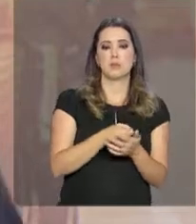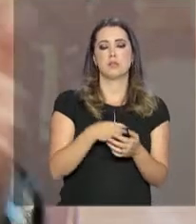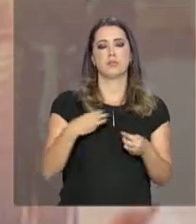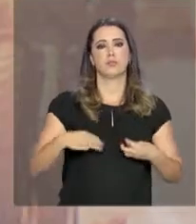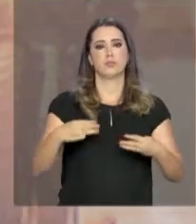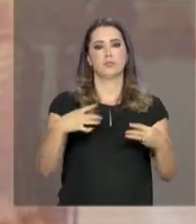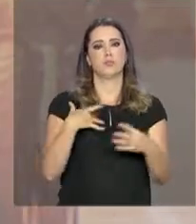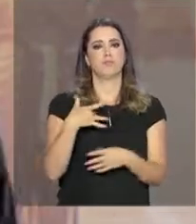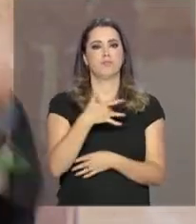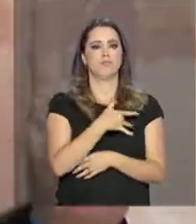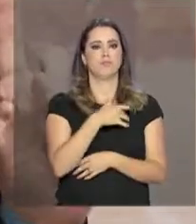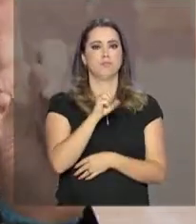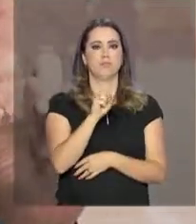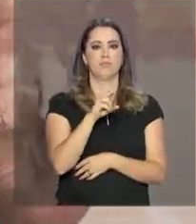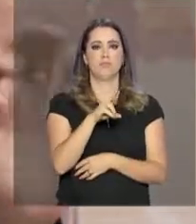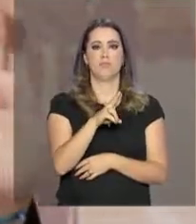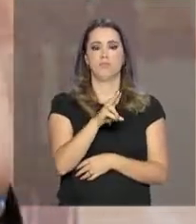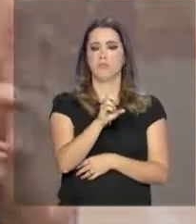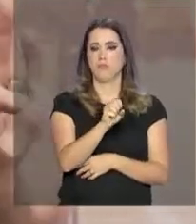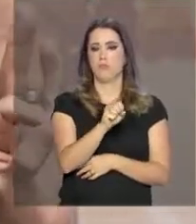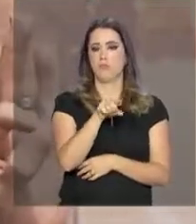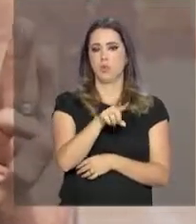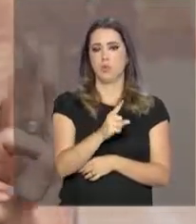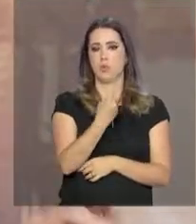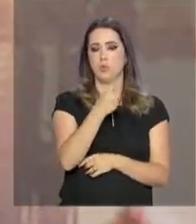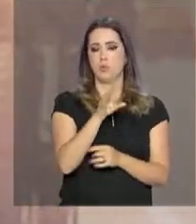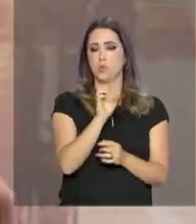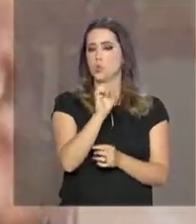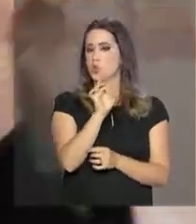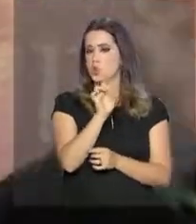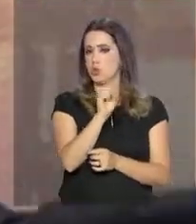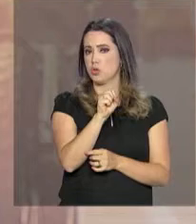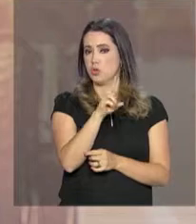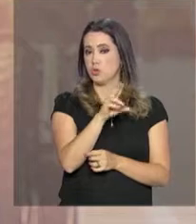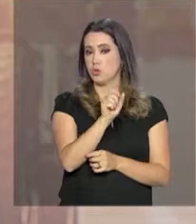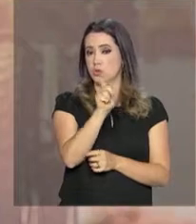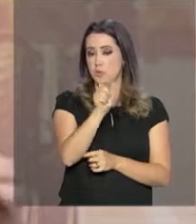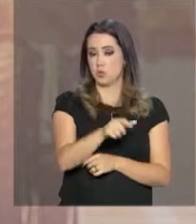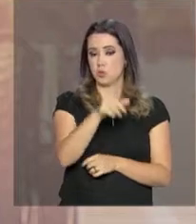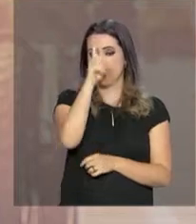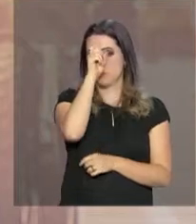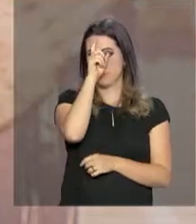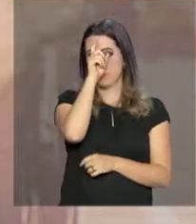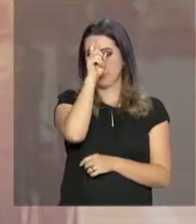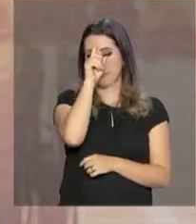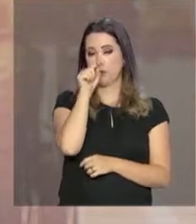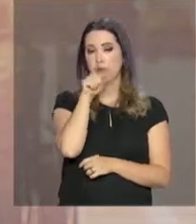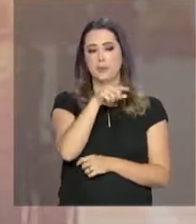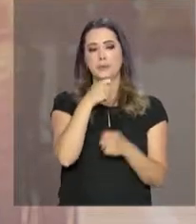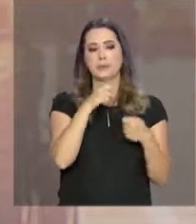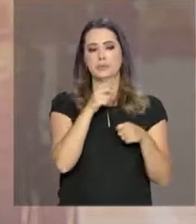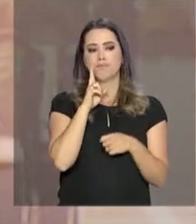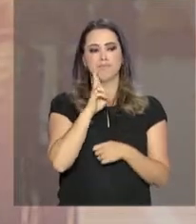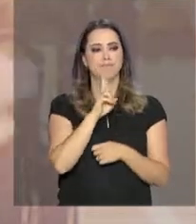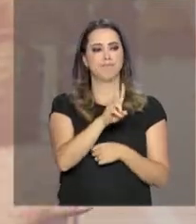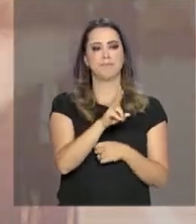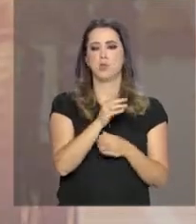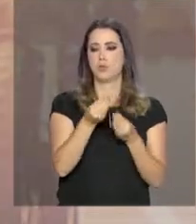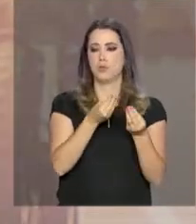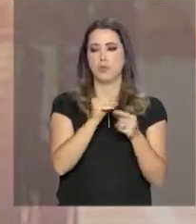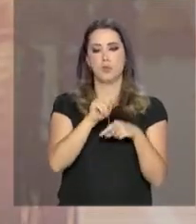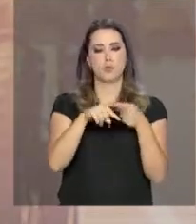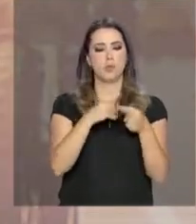saúde pelo sús pelo sus único exclusivamente na internação nós não acompanhamos uma reabilitação